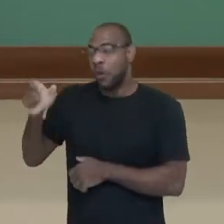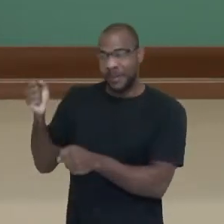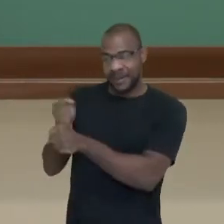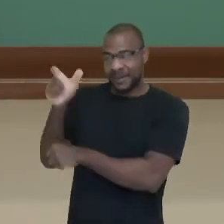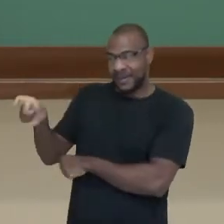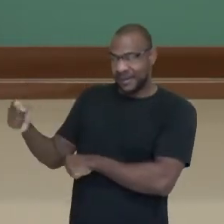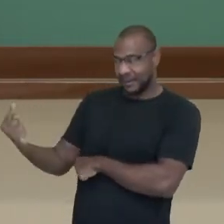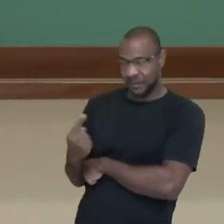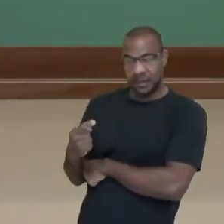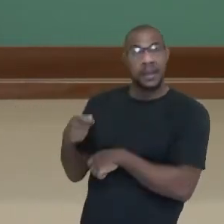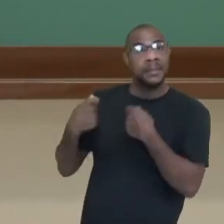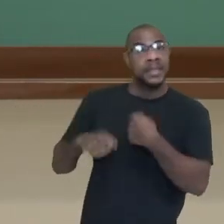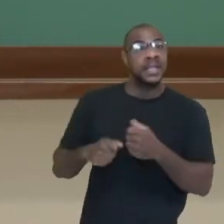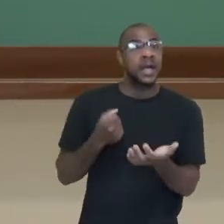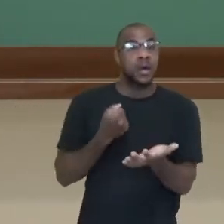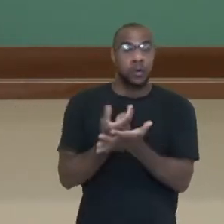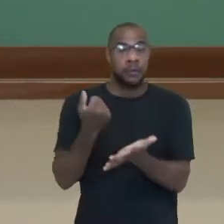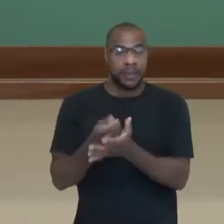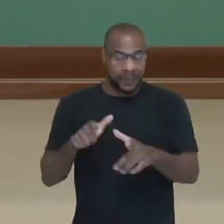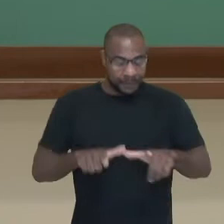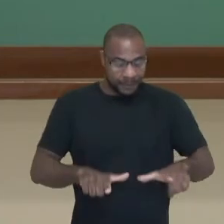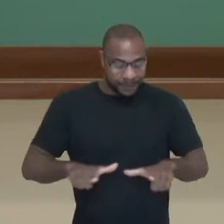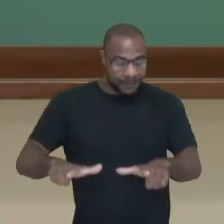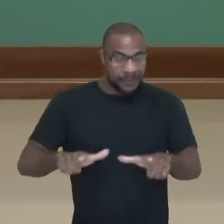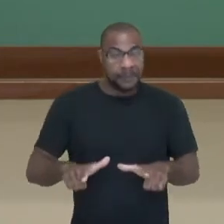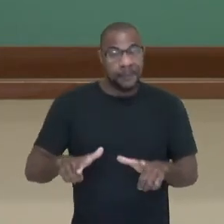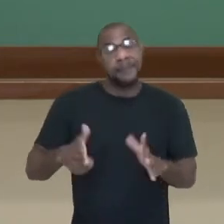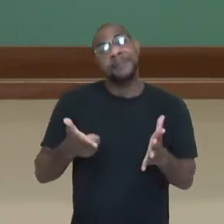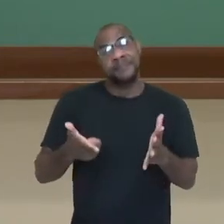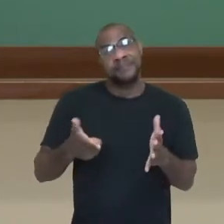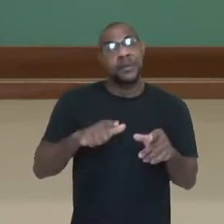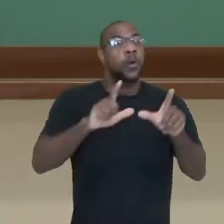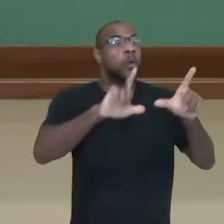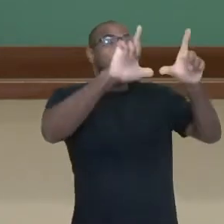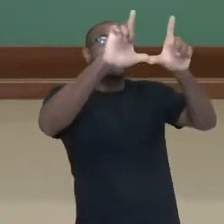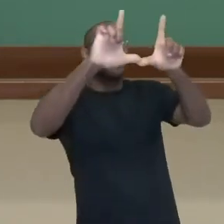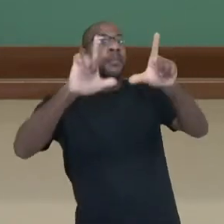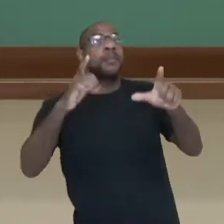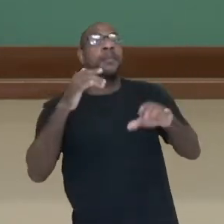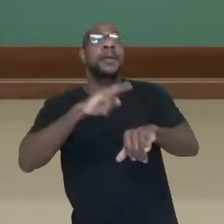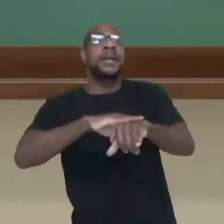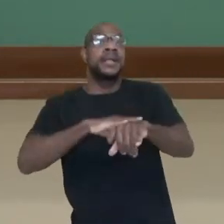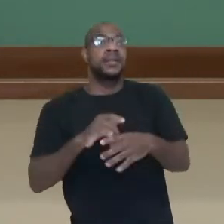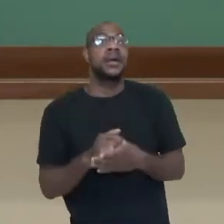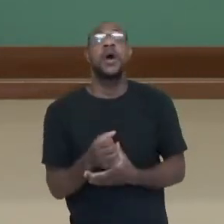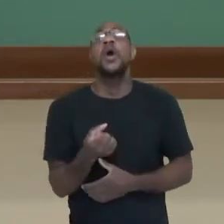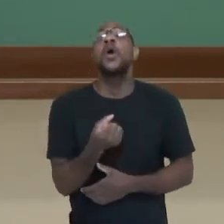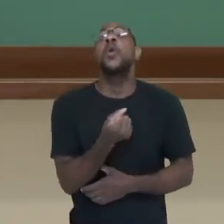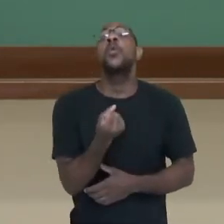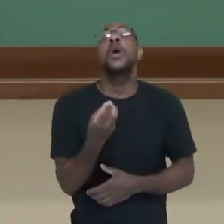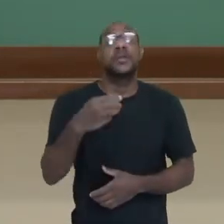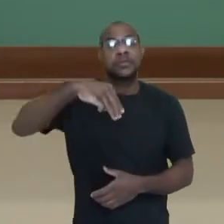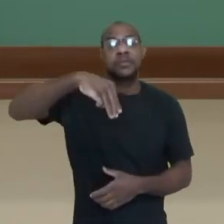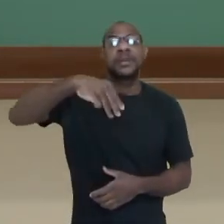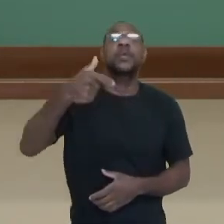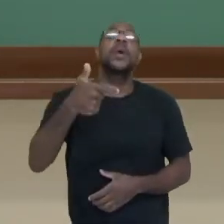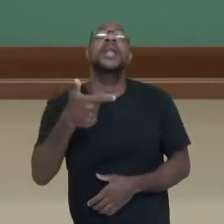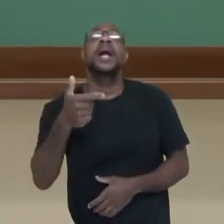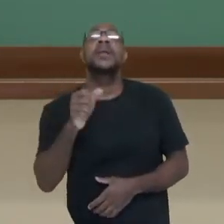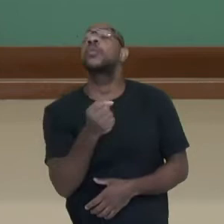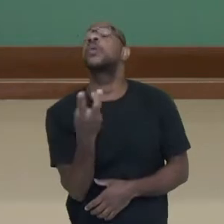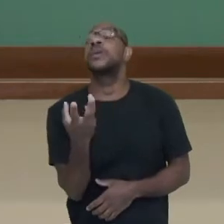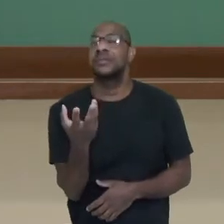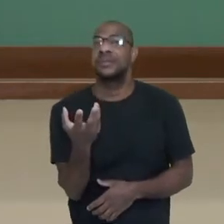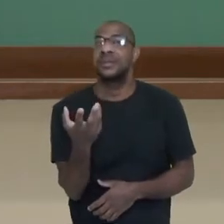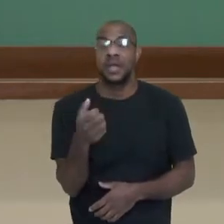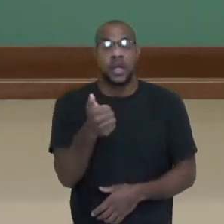assim: tem que comprar o azulejo para o banheiro. Eu pergunto: quantos metros quadrados? Ele responde: 12. Muito bem, eu vou ligar para a